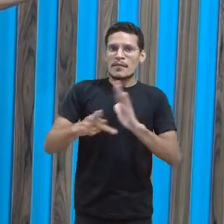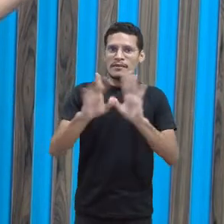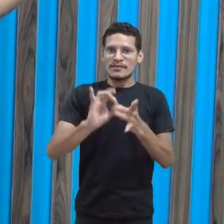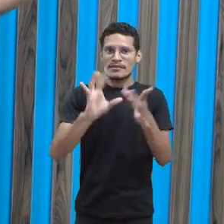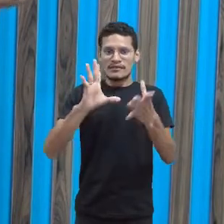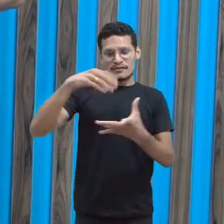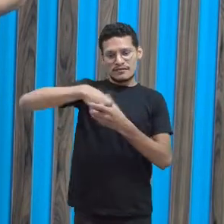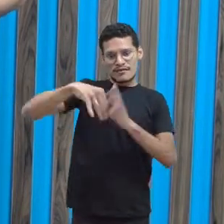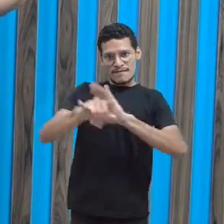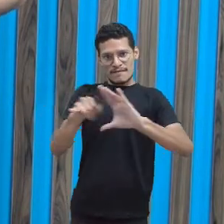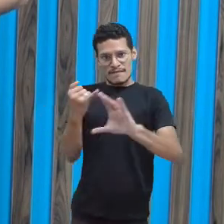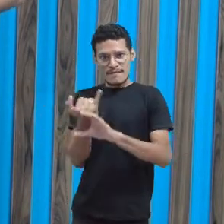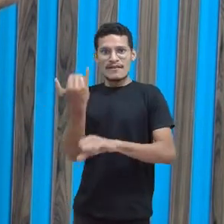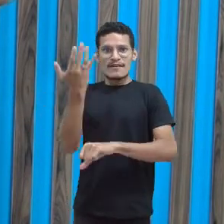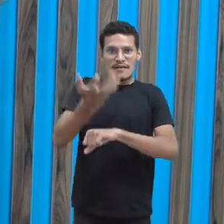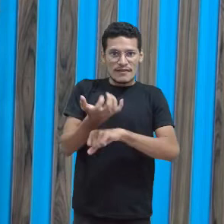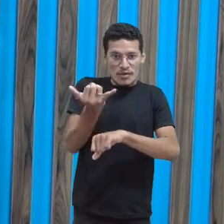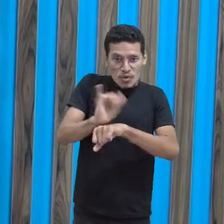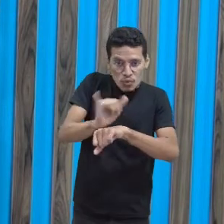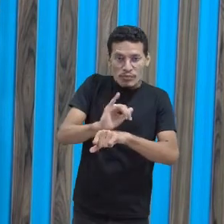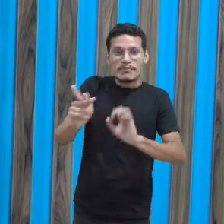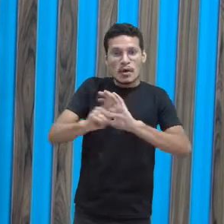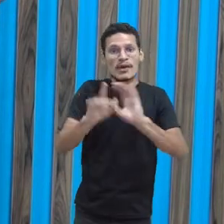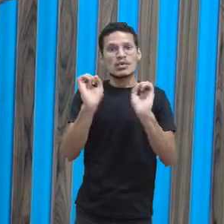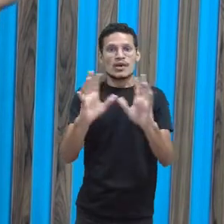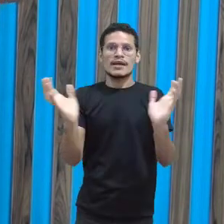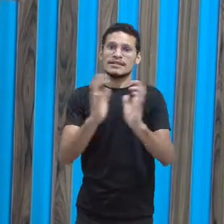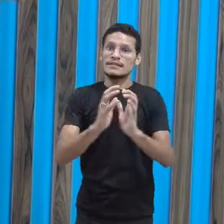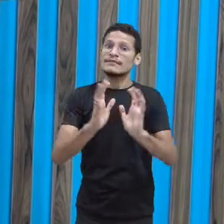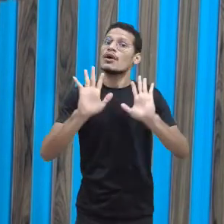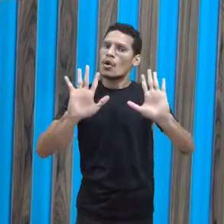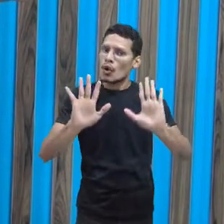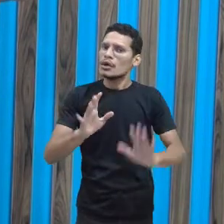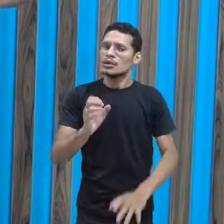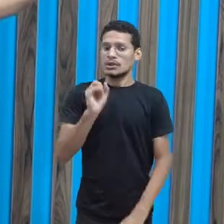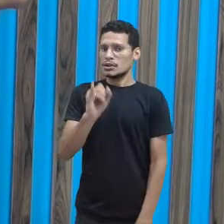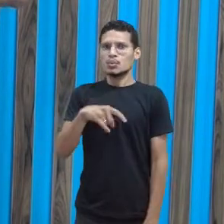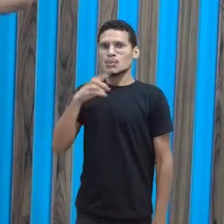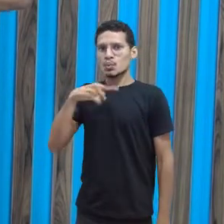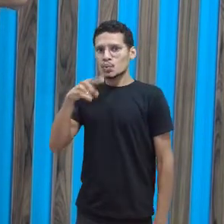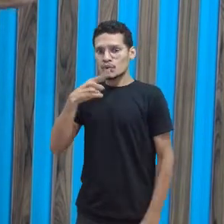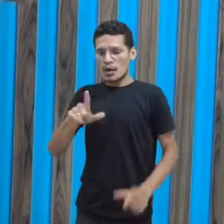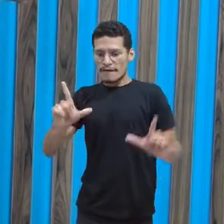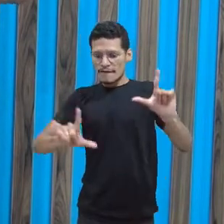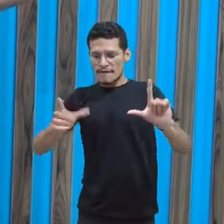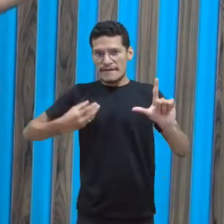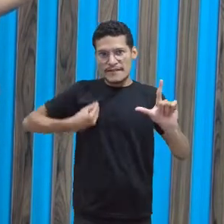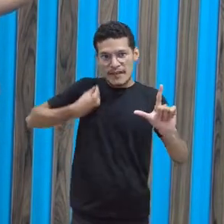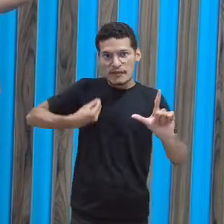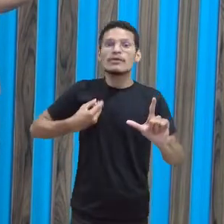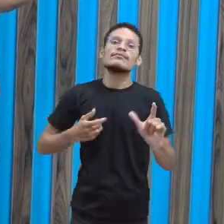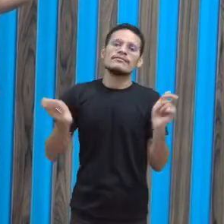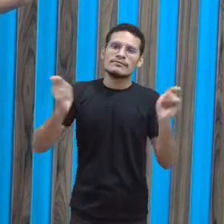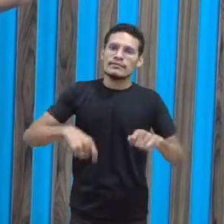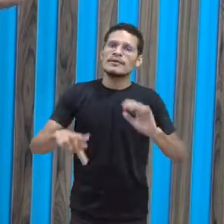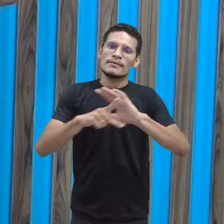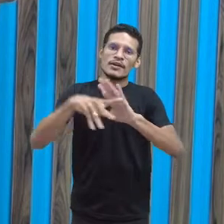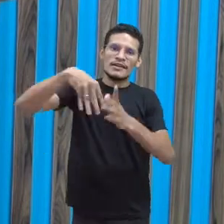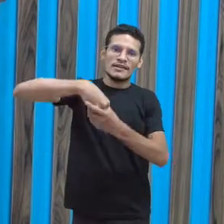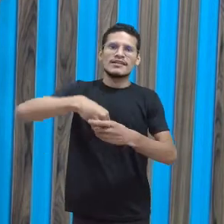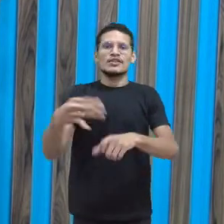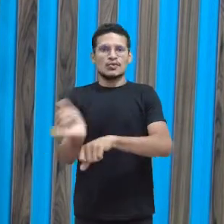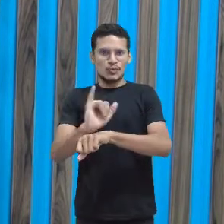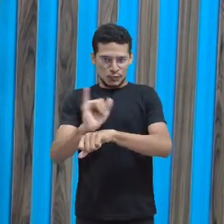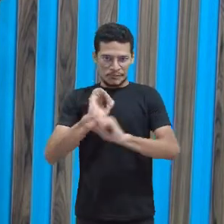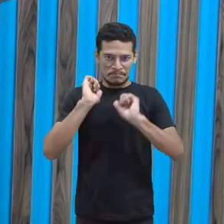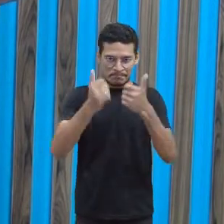do YouTube, no Educa Recife. Então, quem puder, aliás, quem não puder acompanhar agora ao vivo, tal, mas pode acompanhar no YouTube.